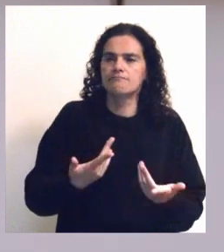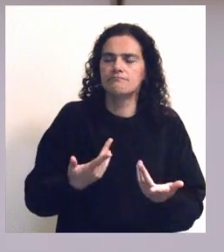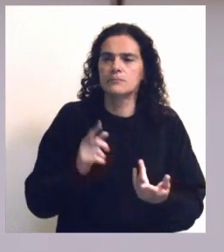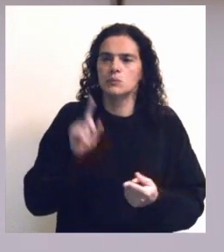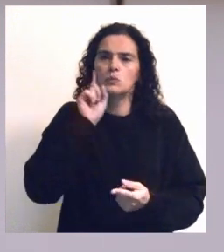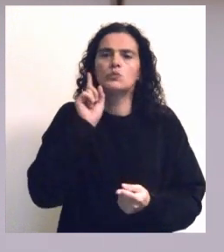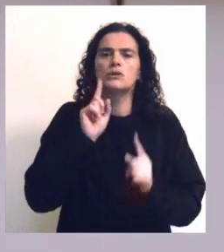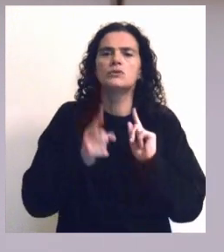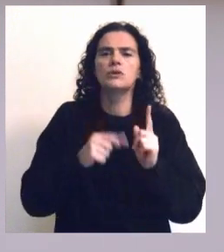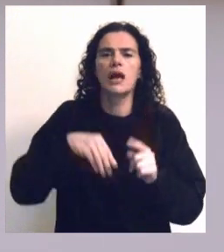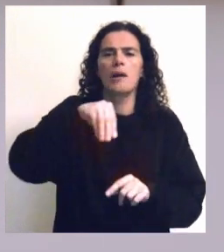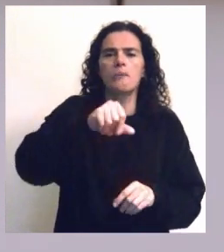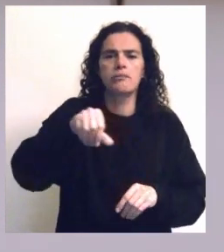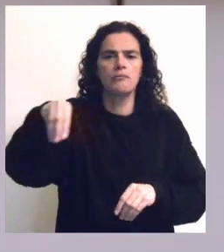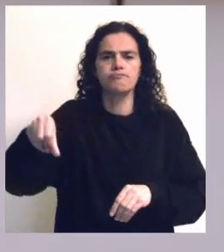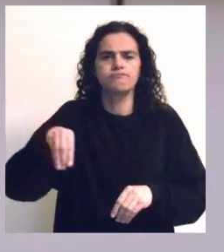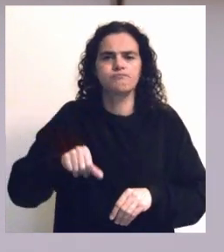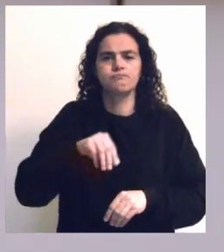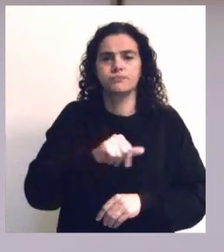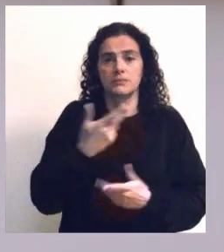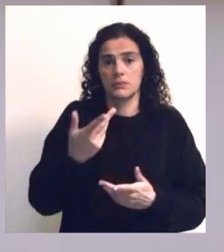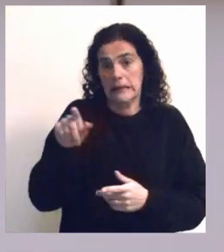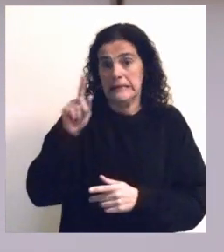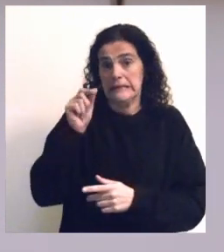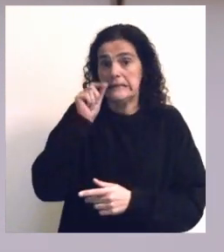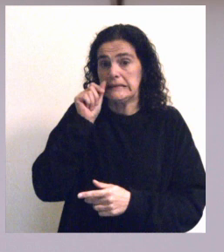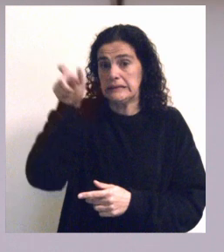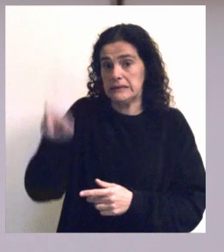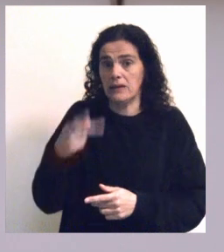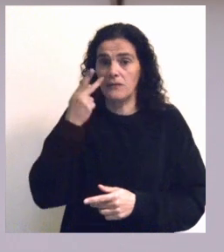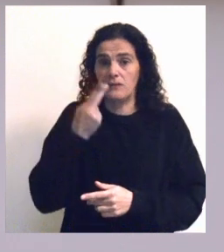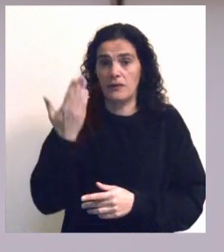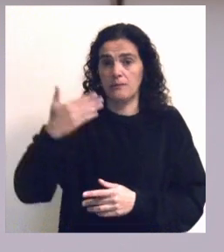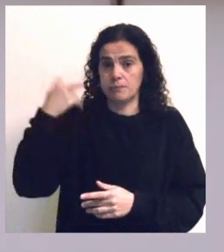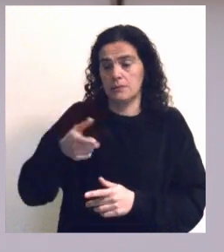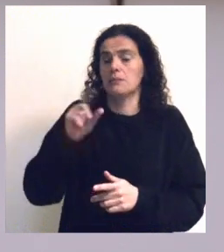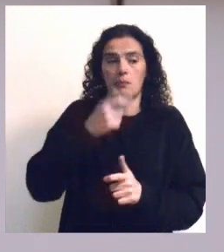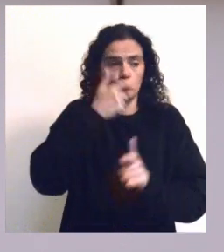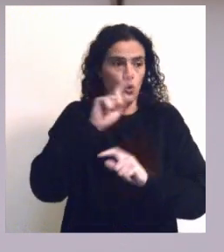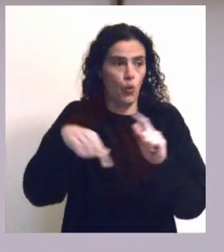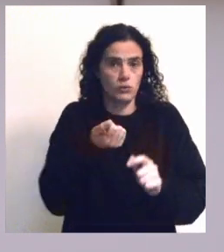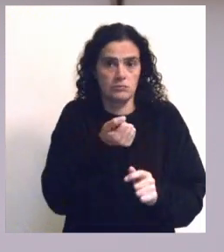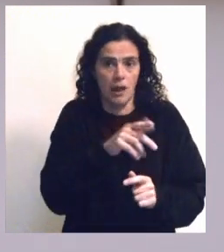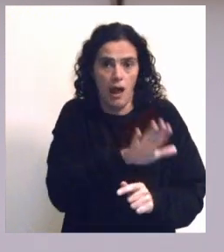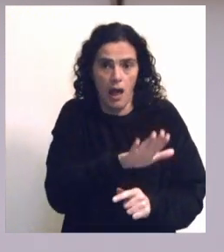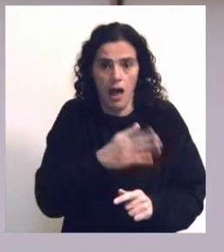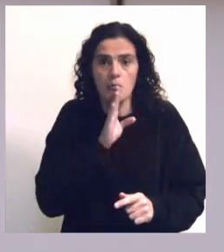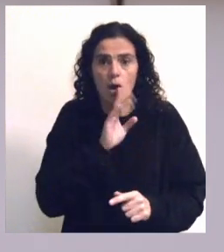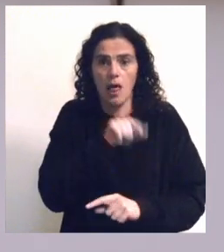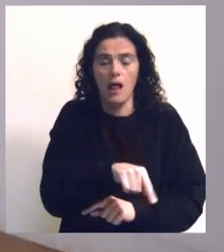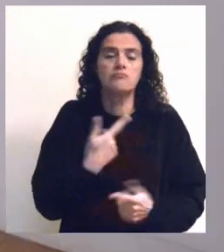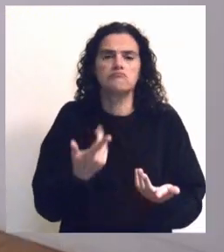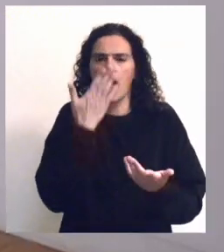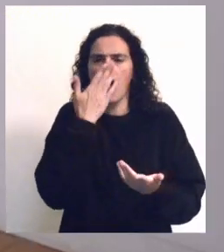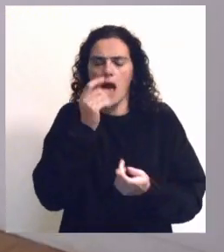remete-nos também para aquilo que é a importância dos lugares por ele vividos, por ele e por outras pessoas